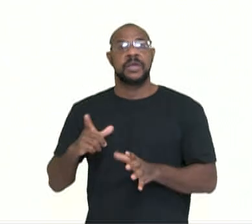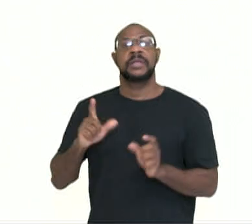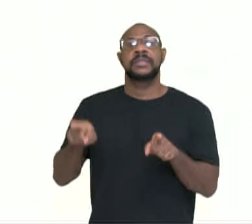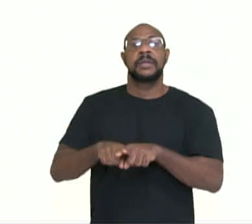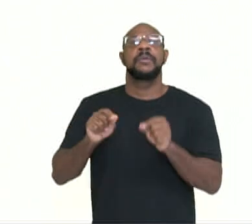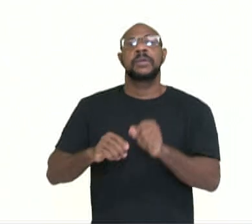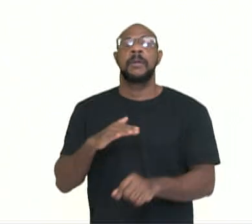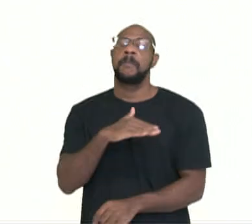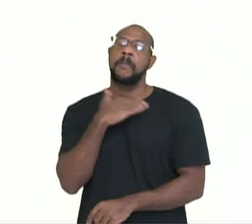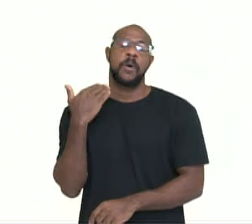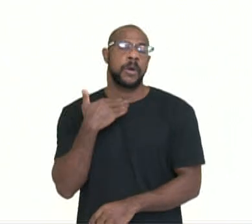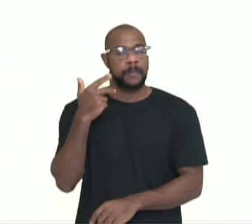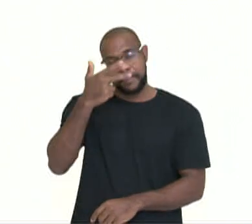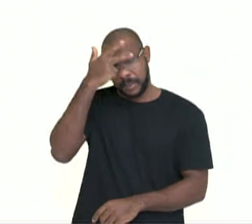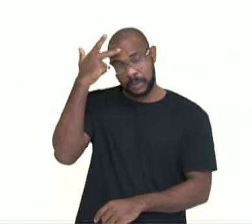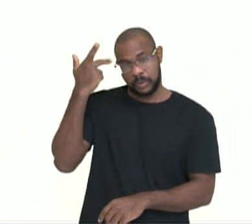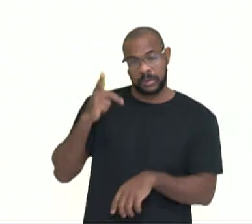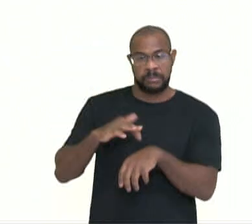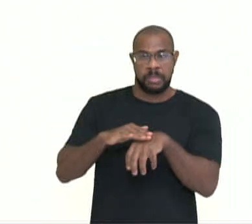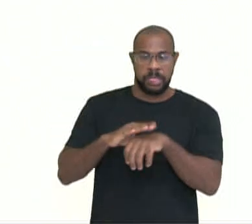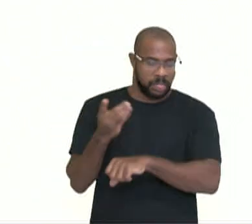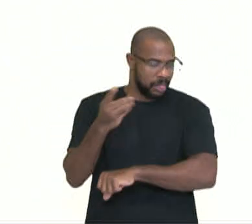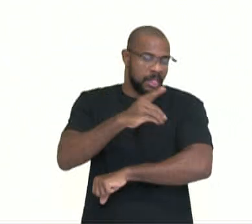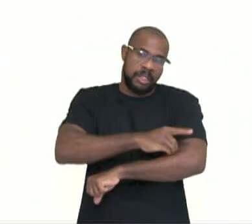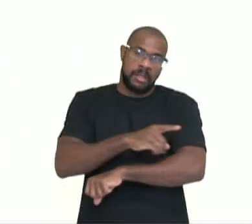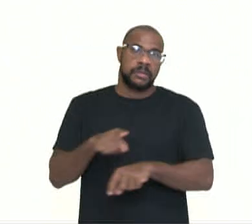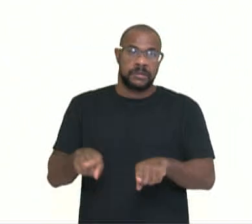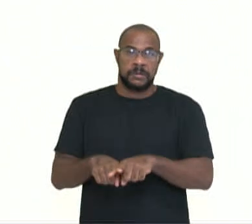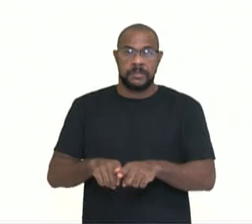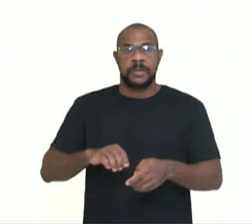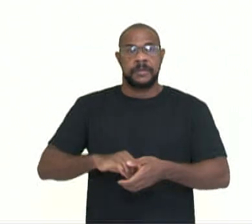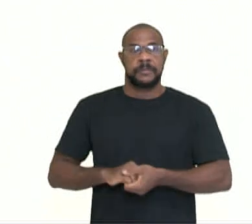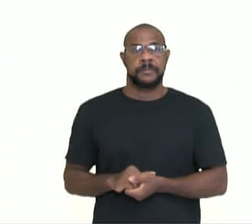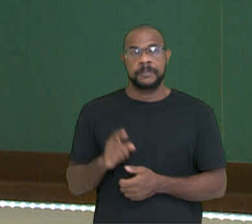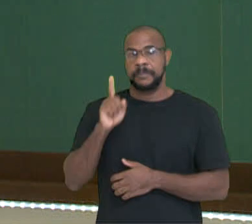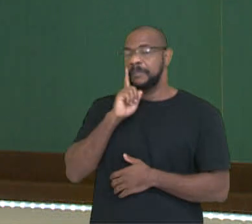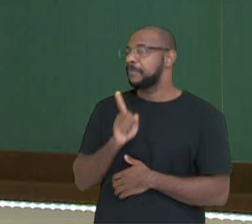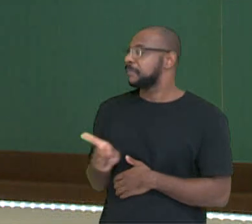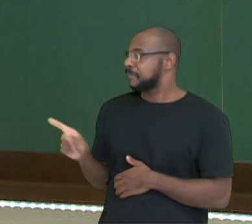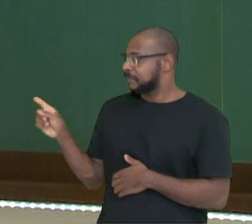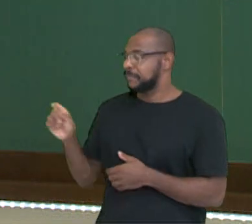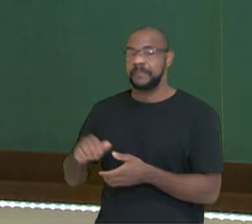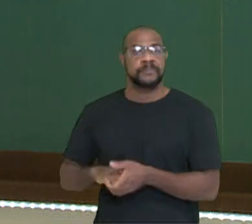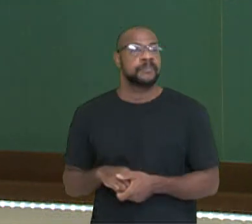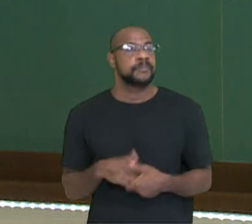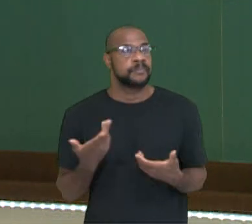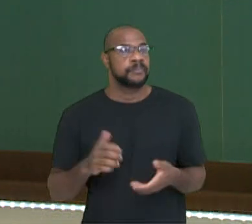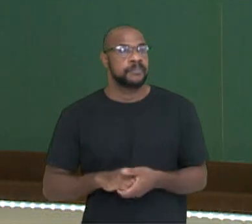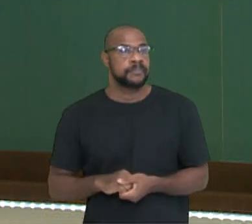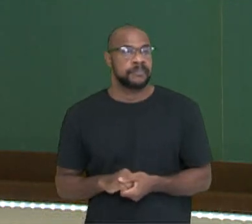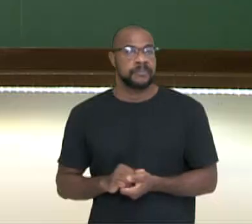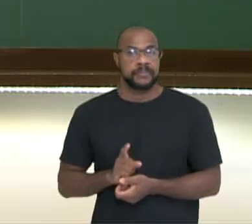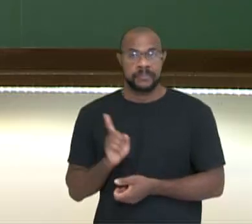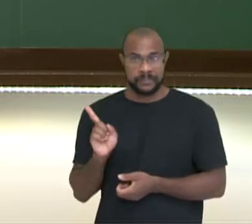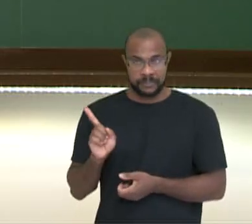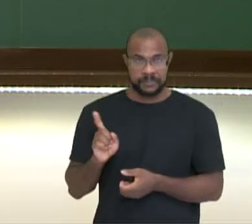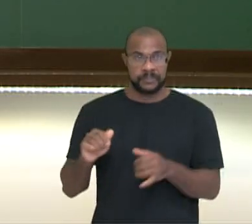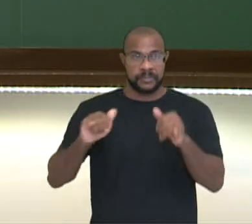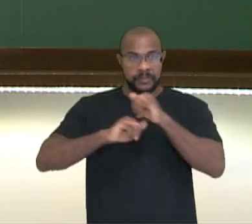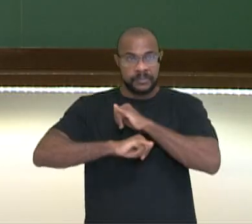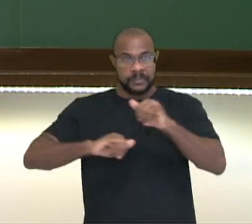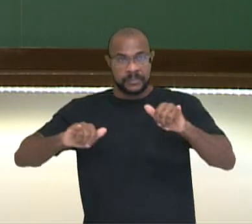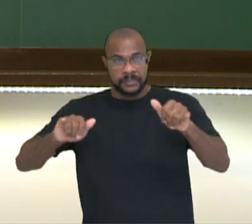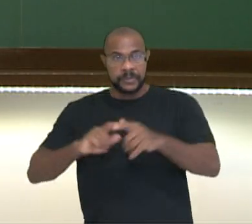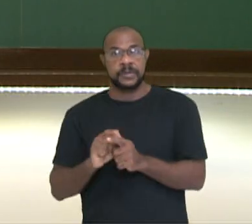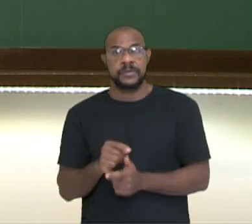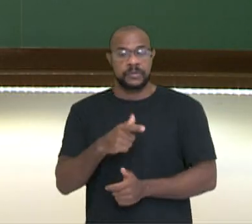vírus, sendo que um caso foi confirmado na cidade de Cambé. Então, essa notícia aqui, ó, do mês de fevereiro de 2021, mostrando